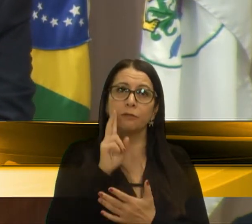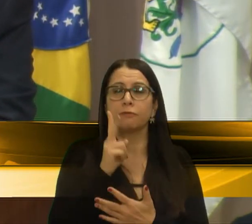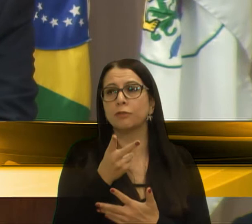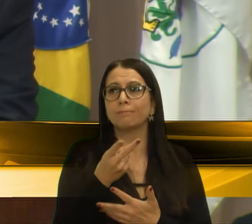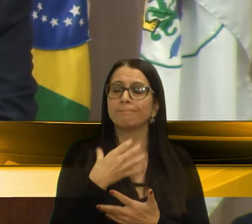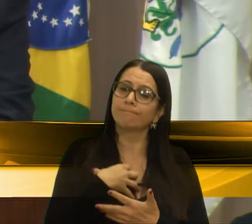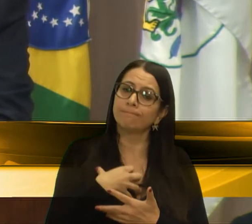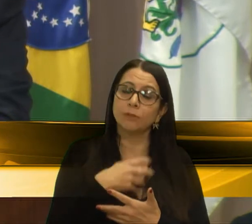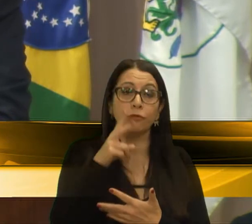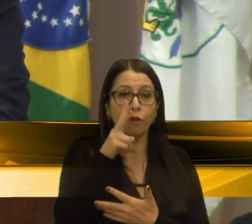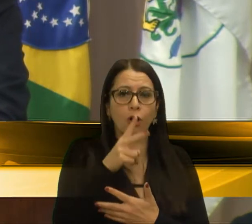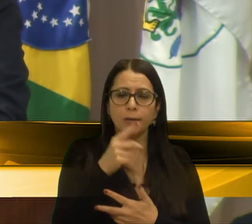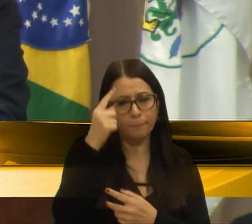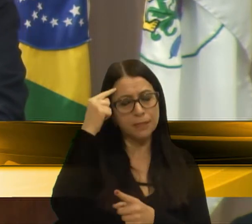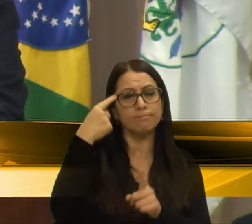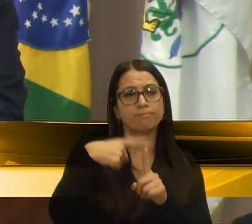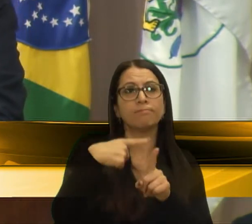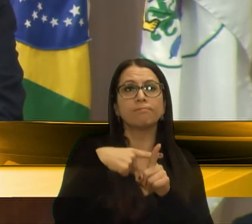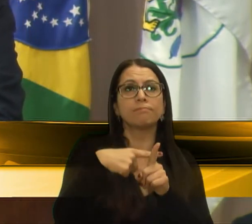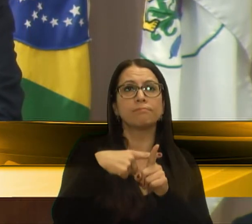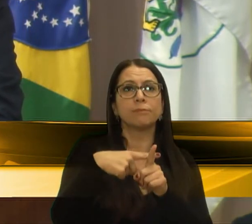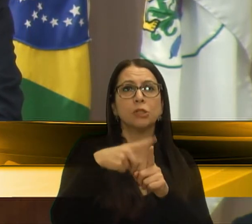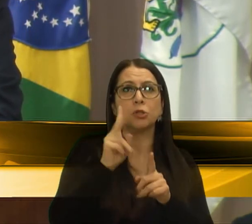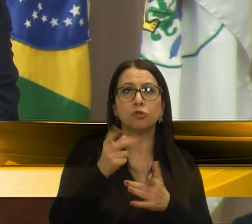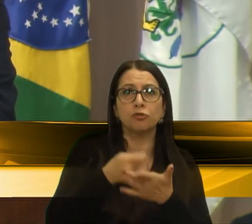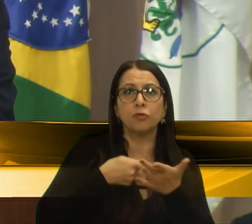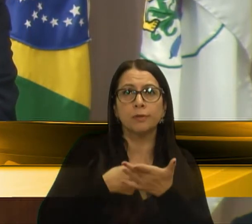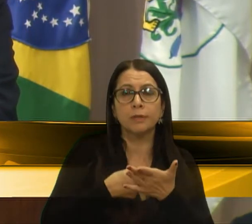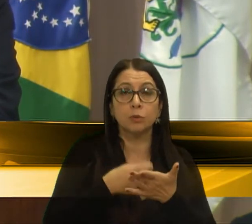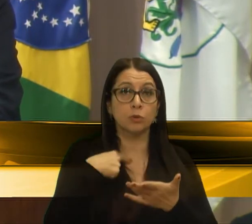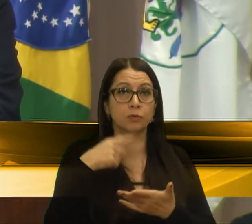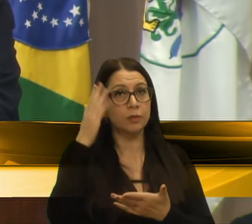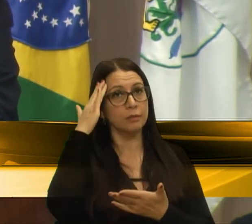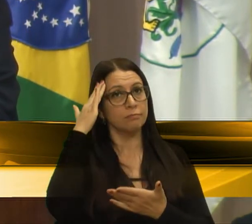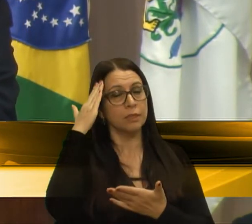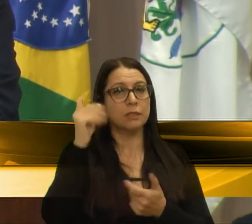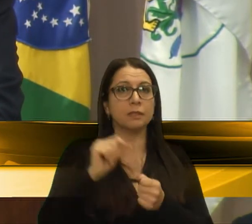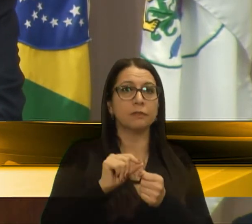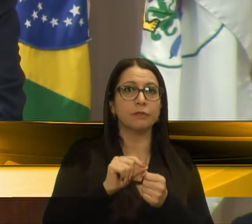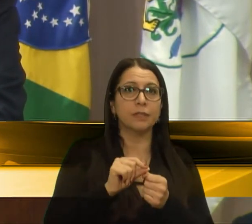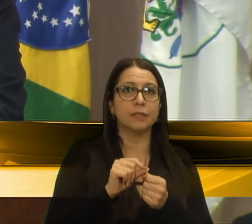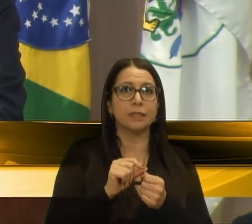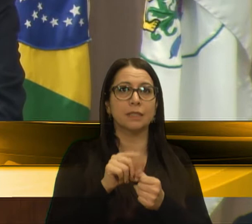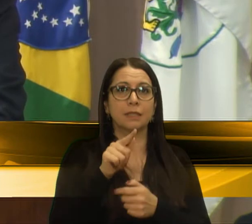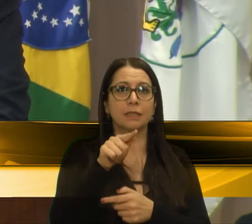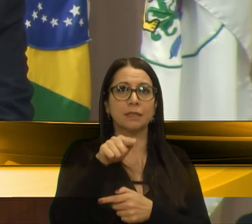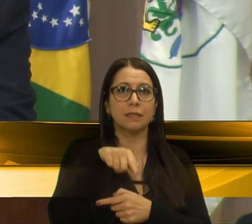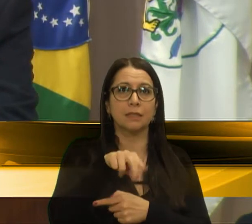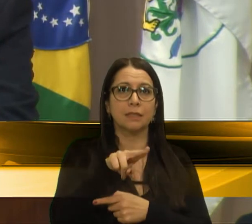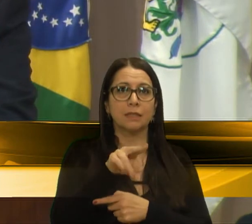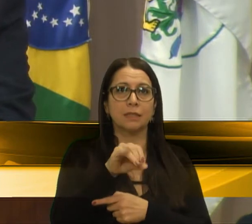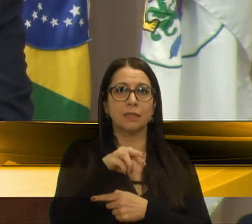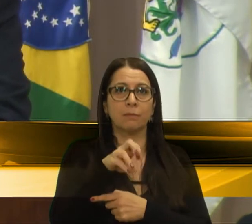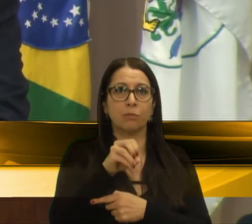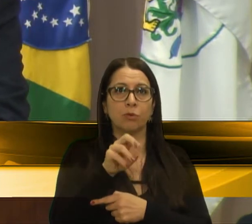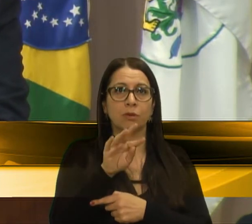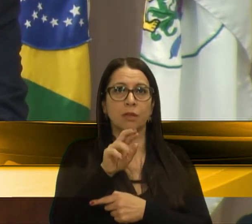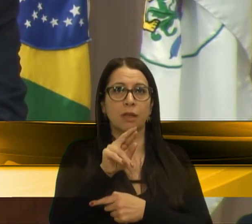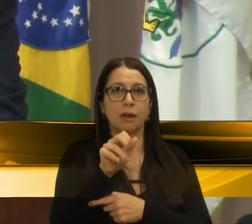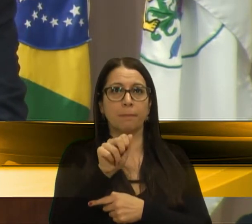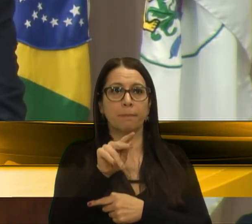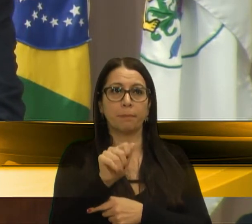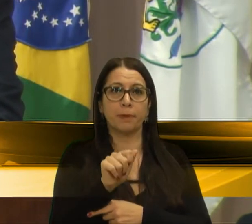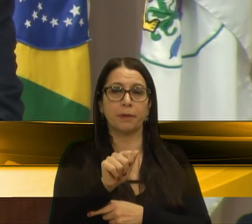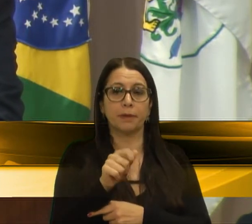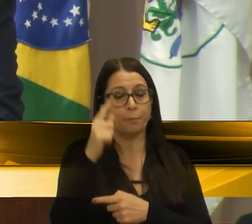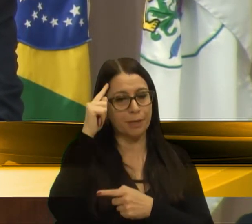muito forte, muito otimista, muito perseverante. Quando eu soube que tinha que fazer quimioterapia, a casa caiu.